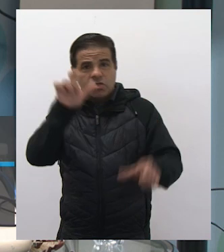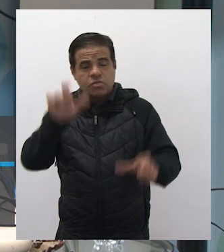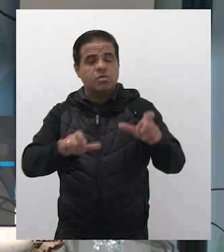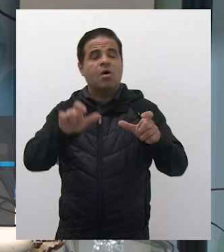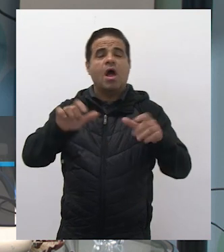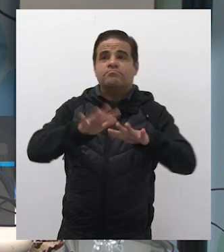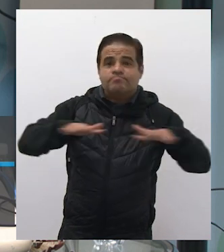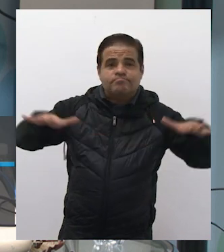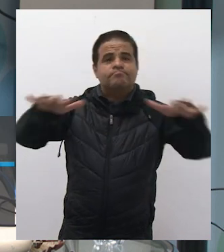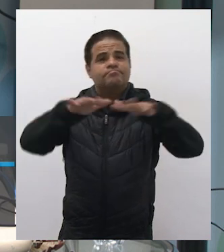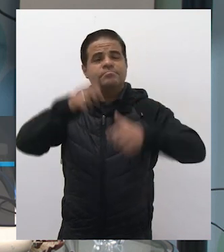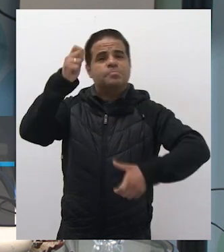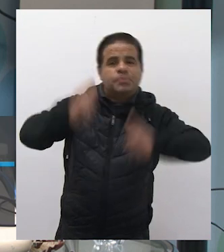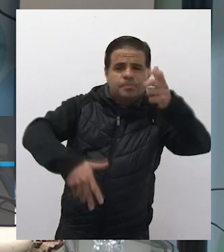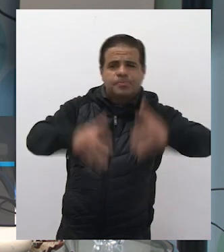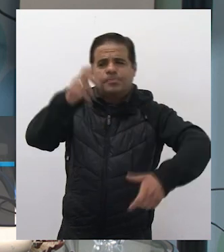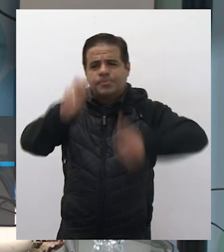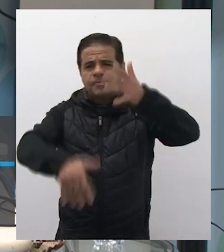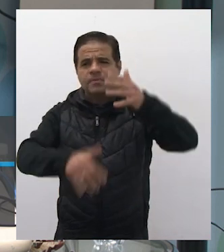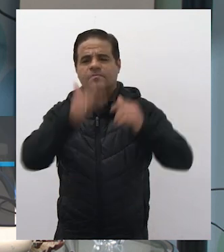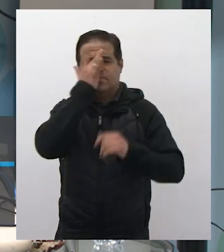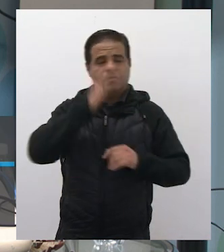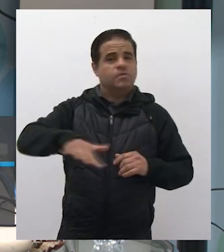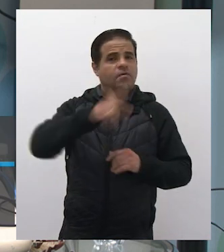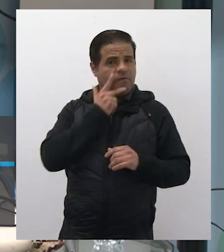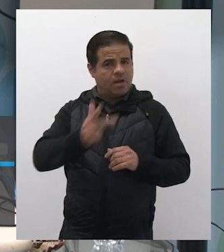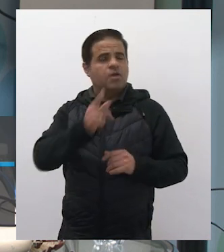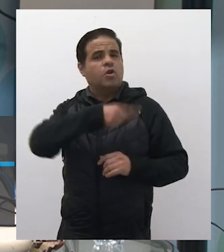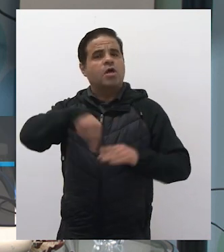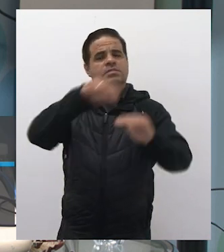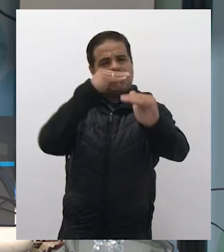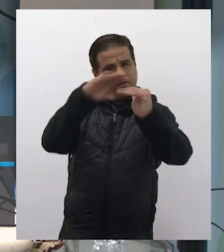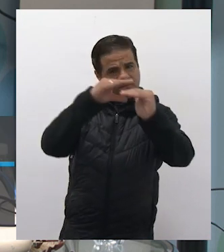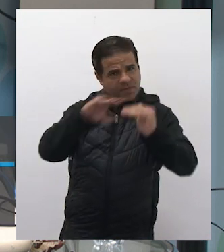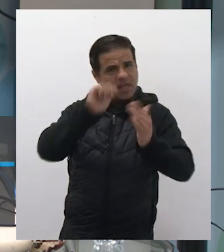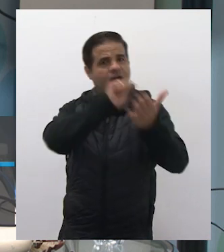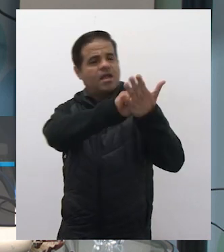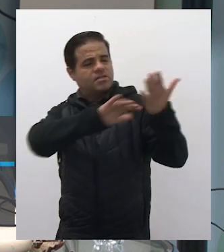está descrevendo, ó. Tem gente que está dizendo assim, a gente